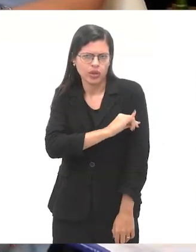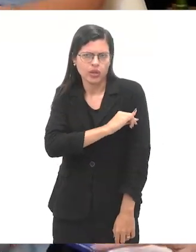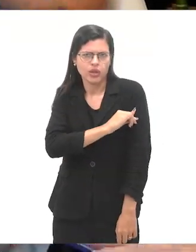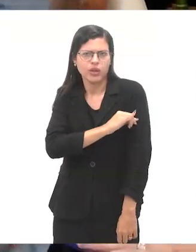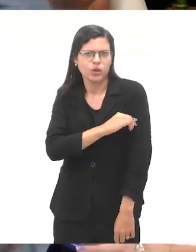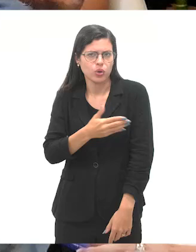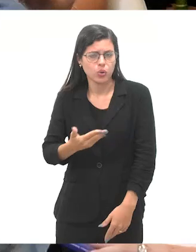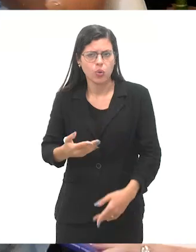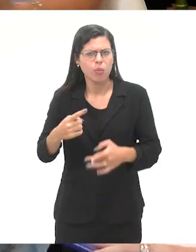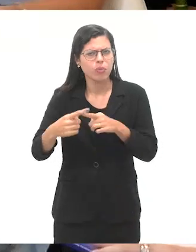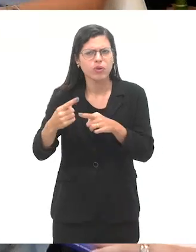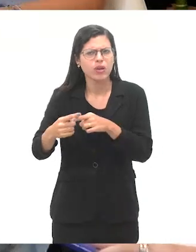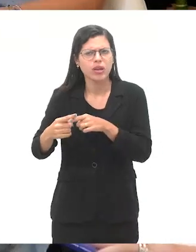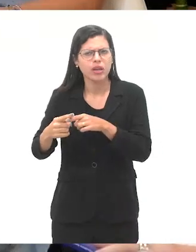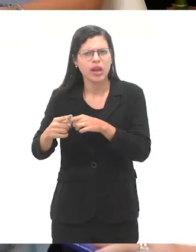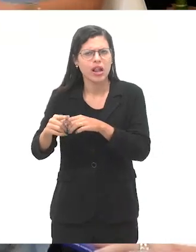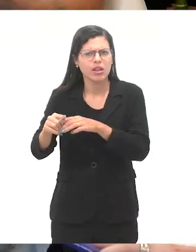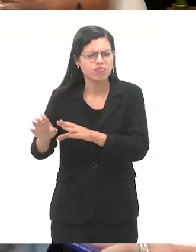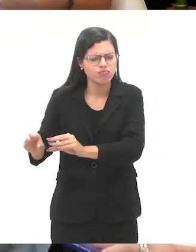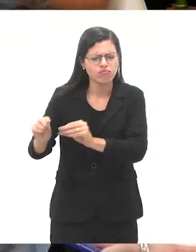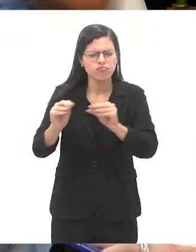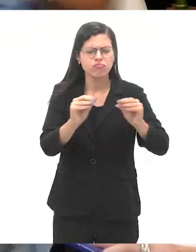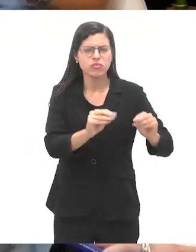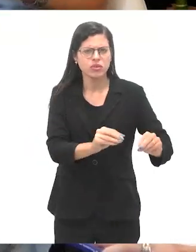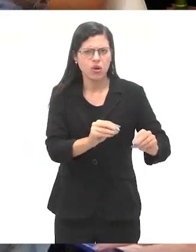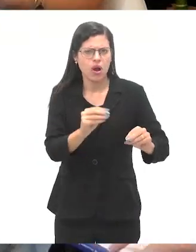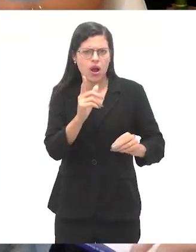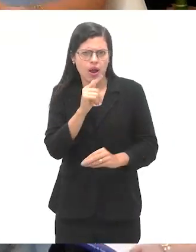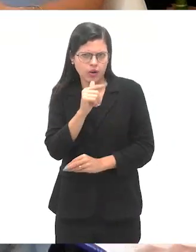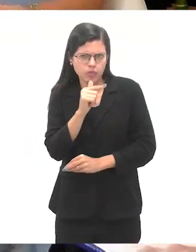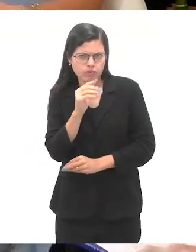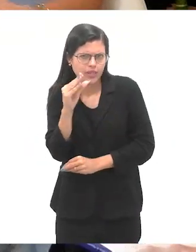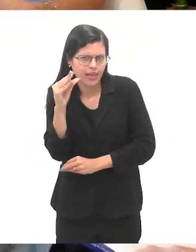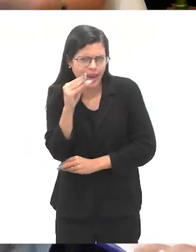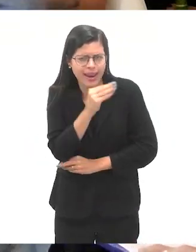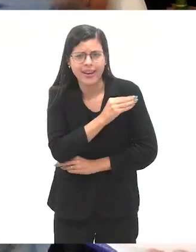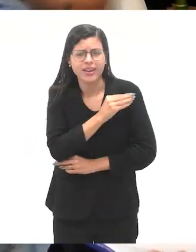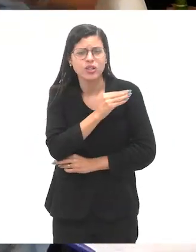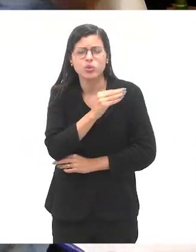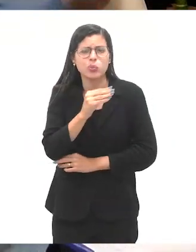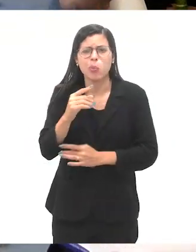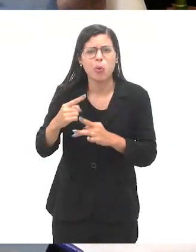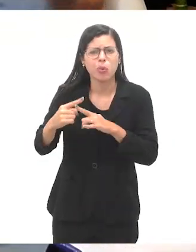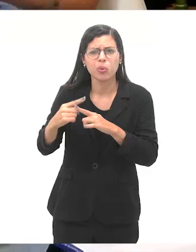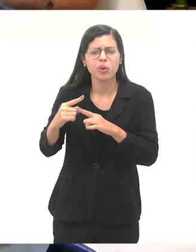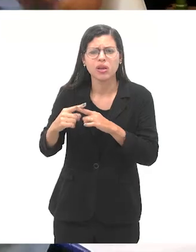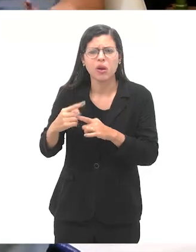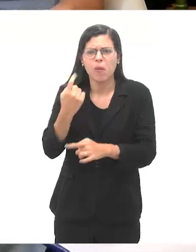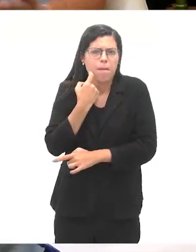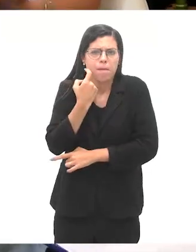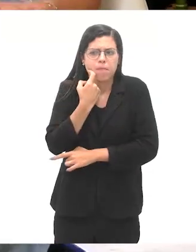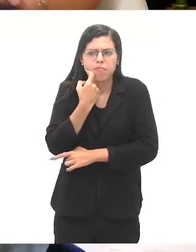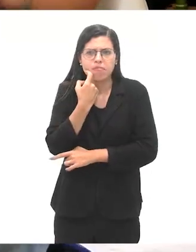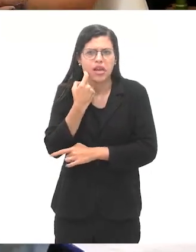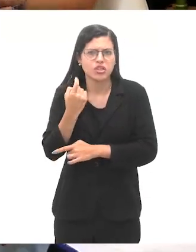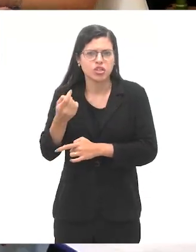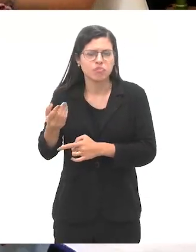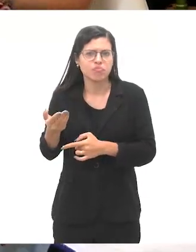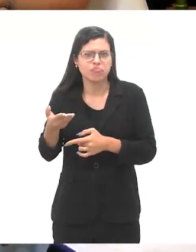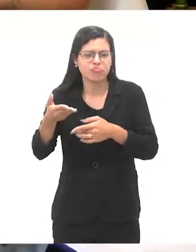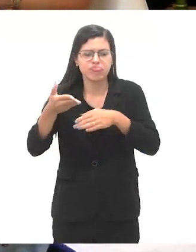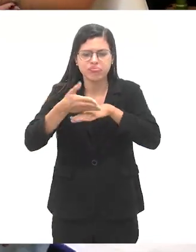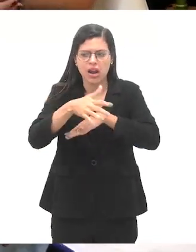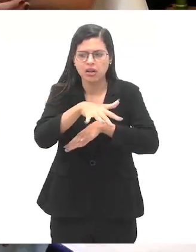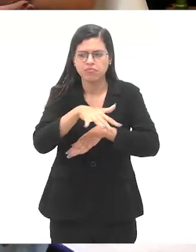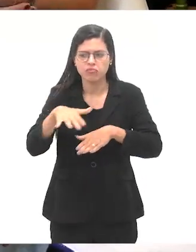nossa costa, por que será que ele veio para cá, né? Será que a água está ficando um pouco mais quente? O que motivou esse peixe a aparecer aqui?